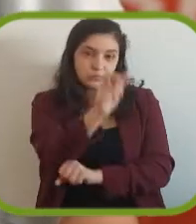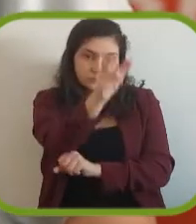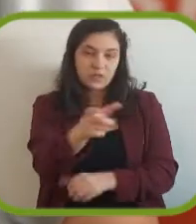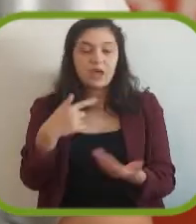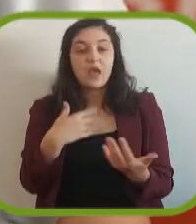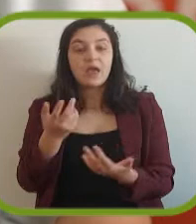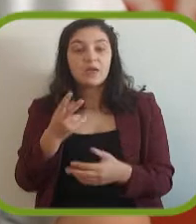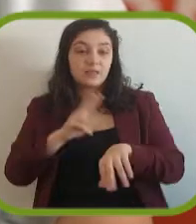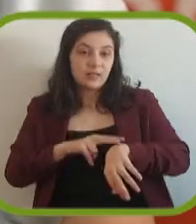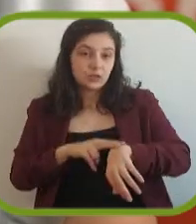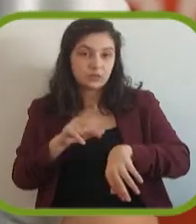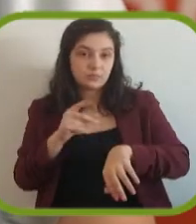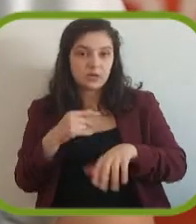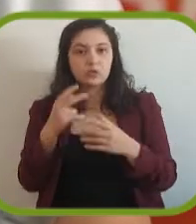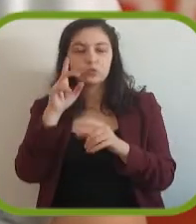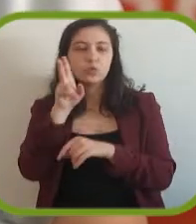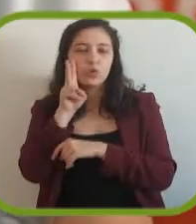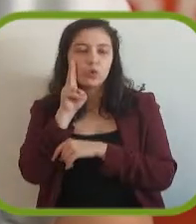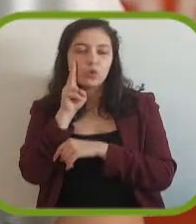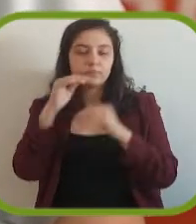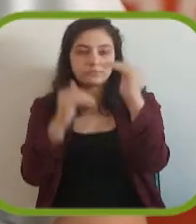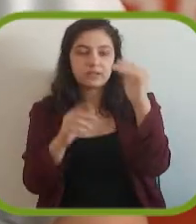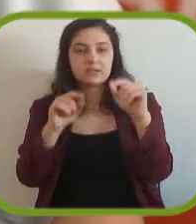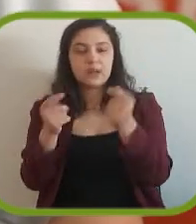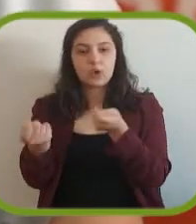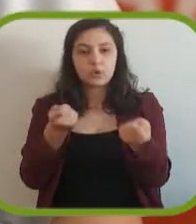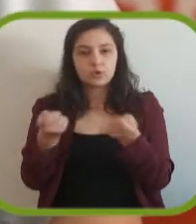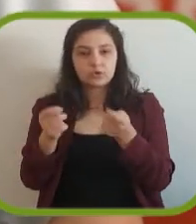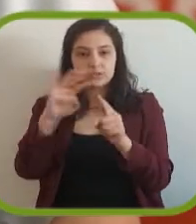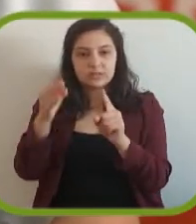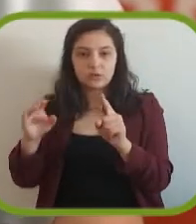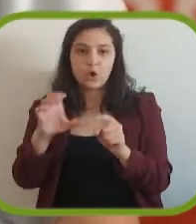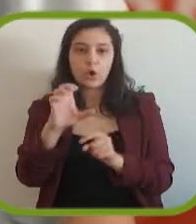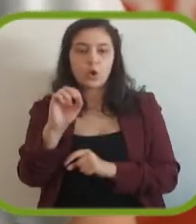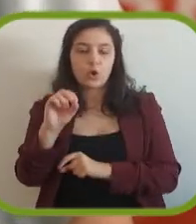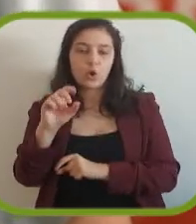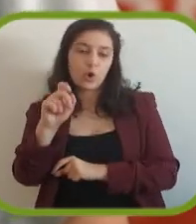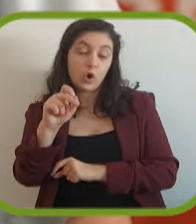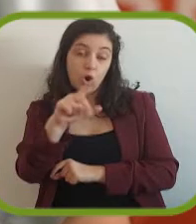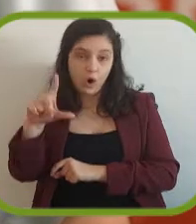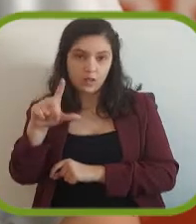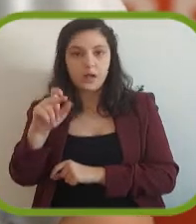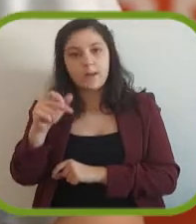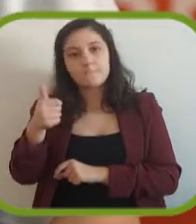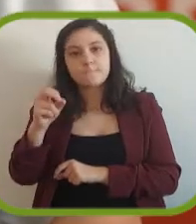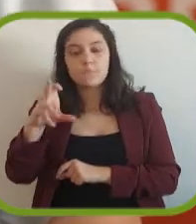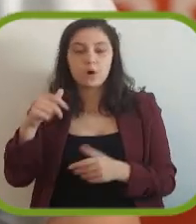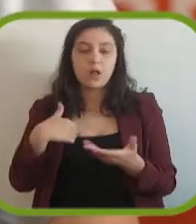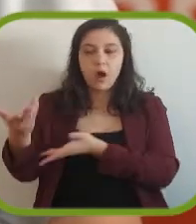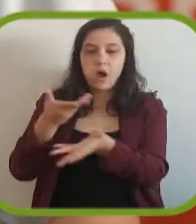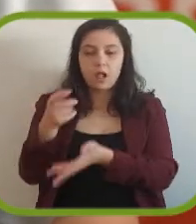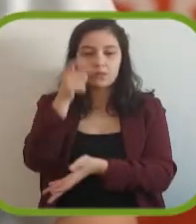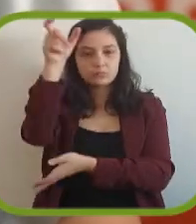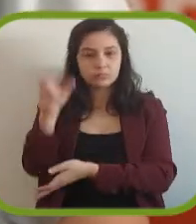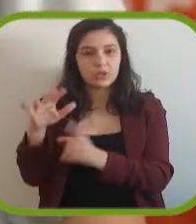É ainda diretor do Observatório das Desigualdades e coordenador científico do Colabor. Neste Panorâmica vamos estar à conversa com